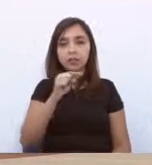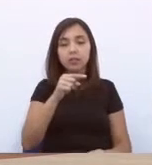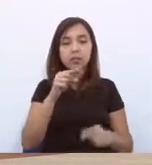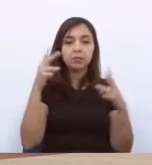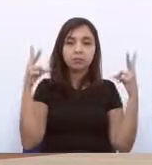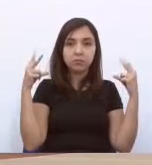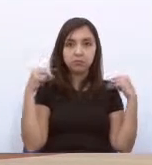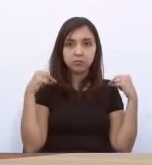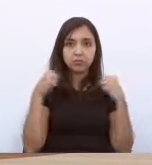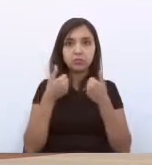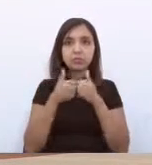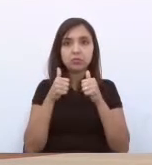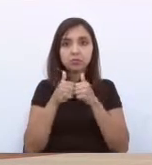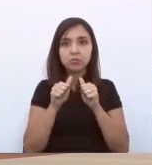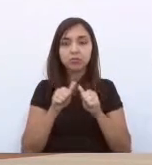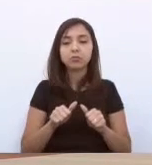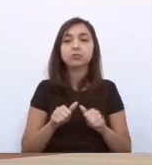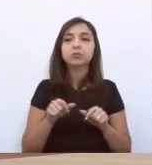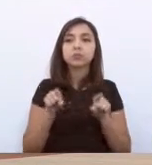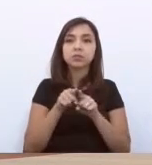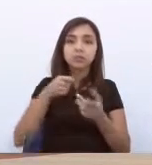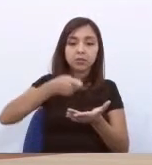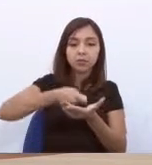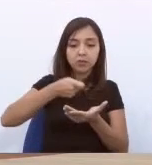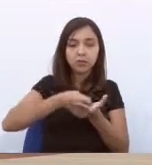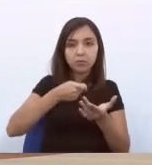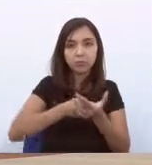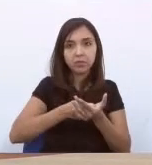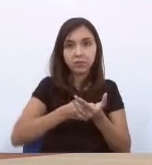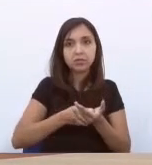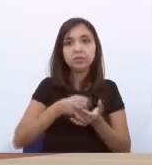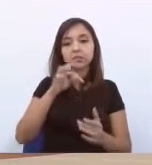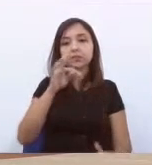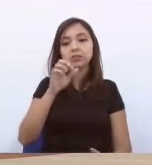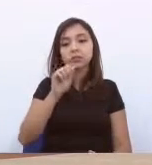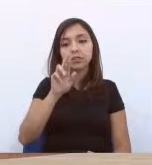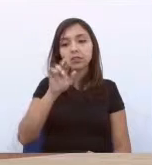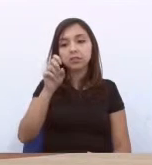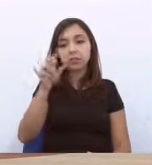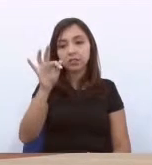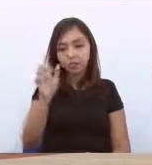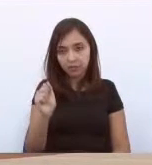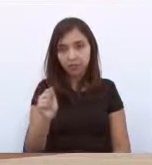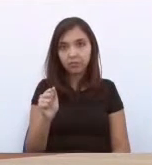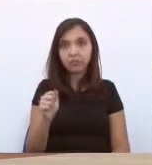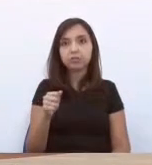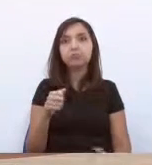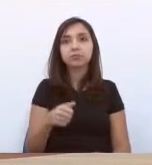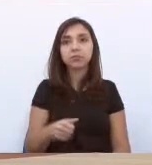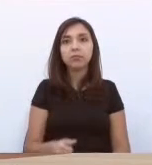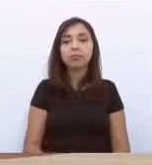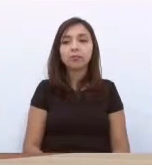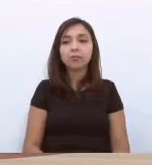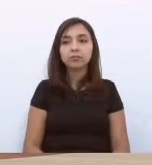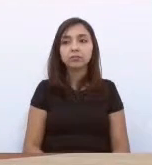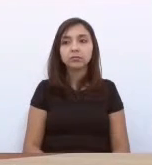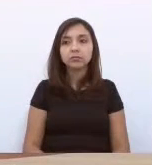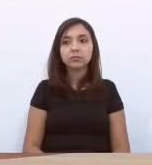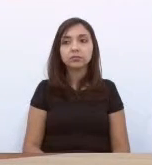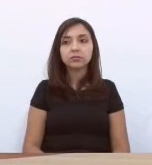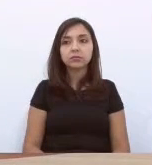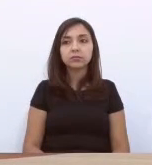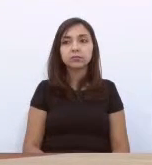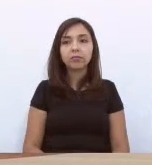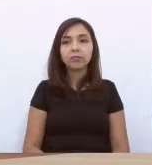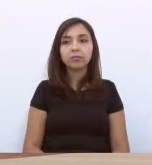ônibus na condução e cobrança de tarifas nas linhas de transporte coletivo urbano.